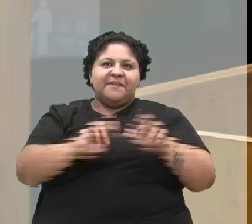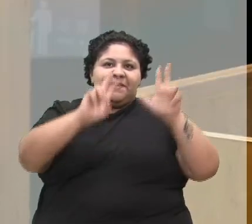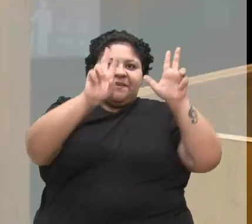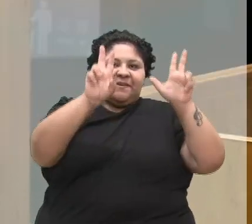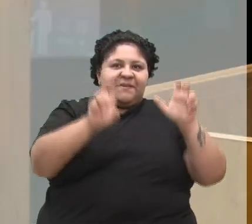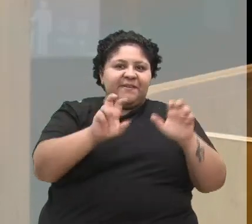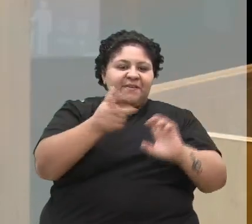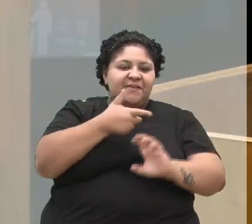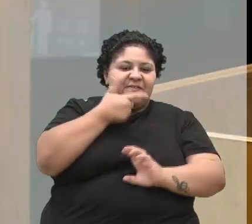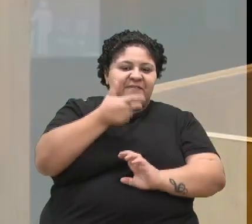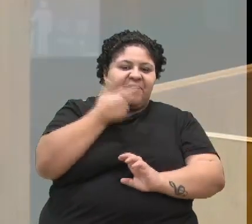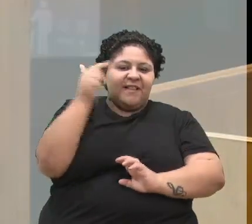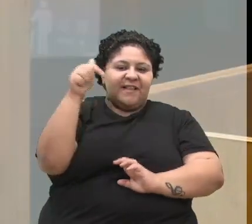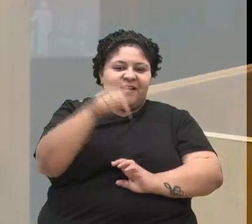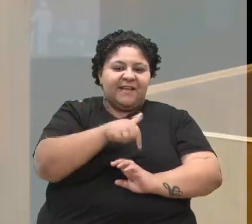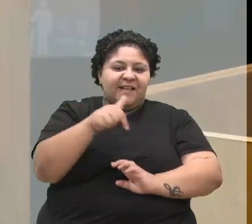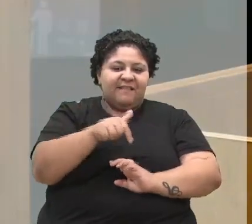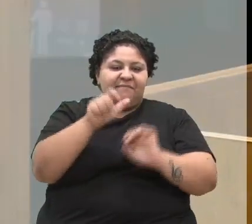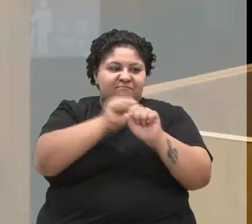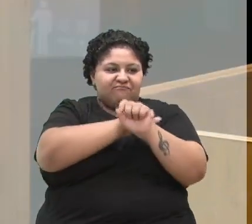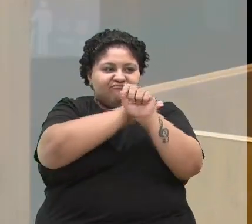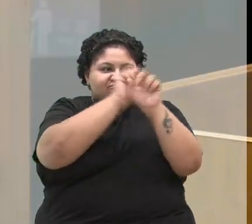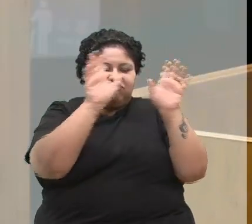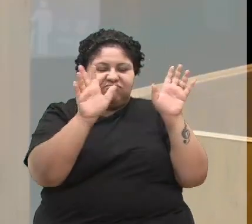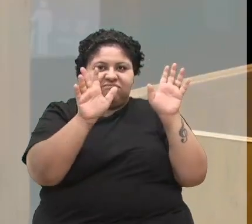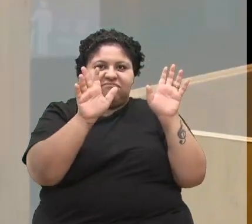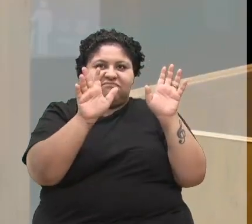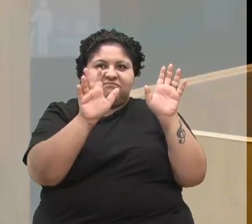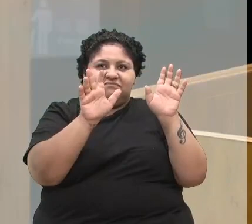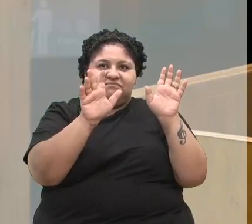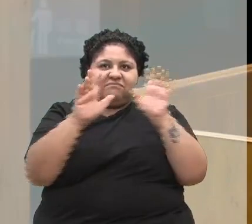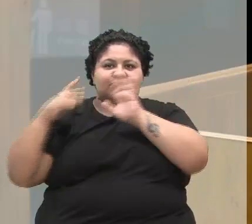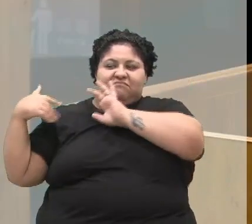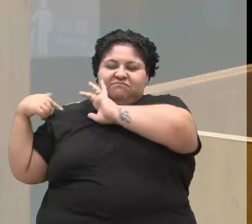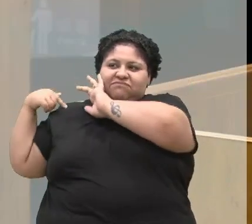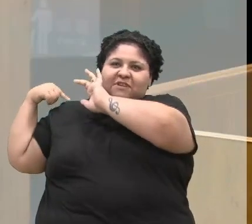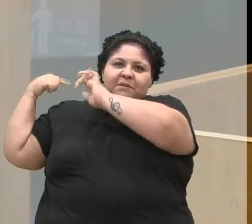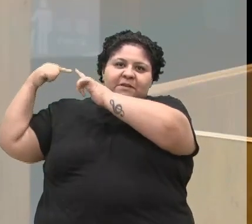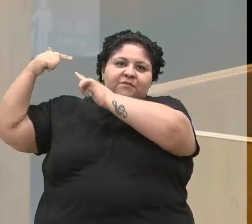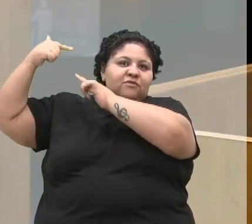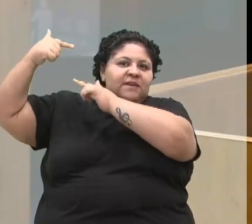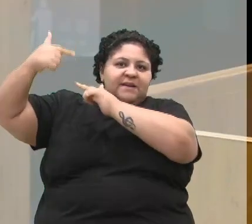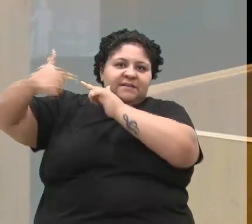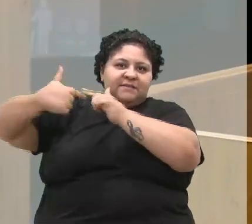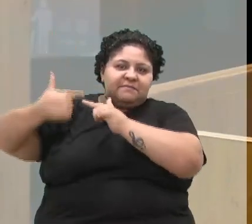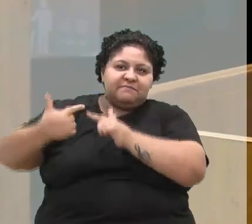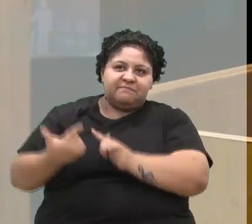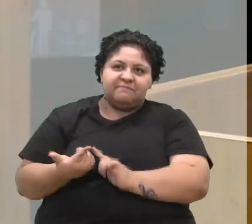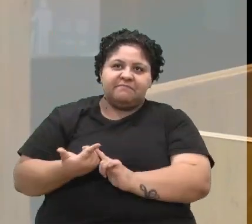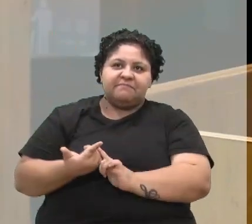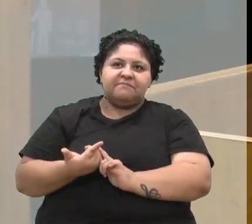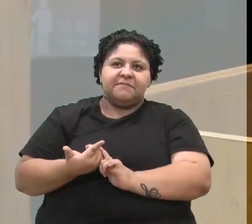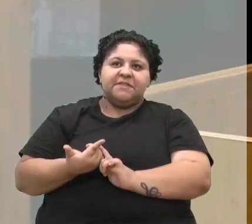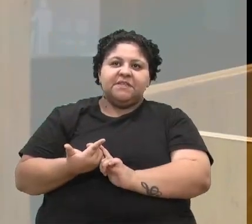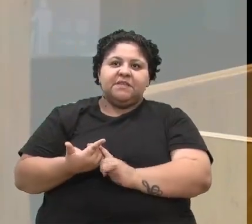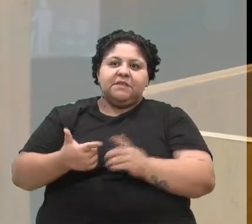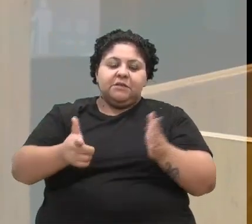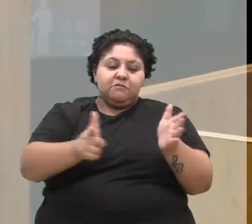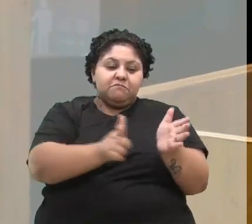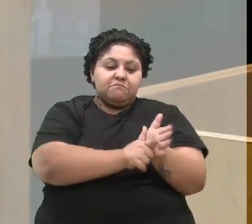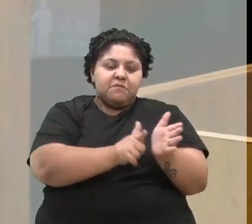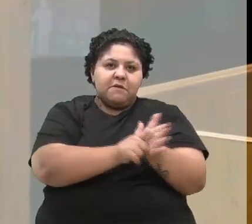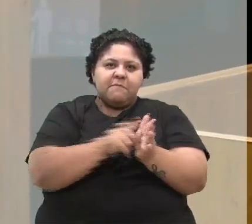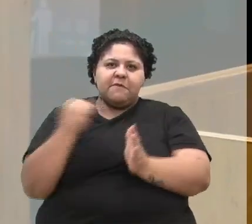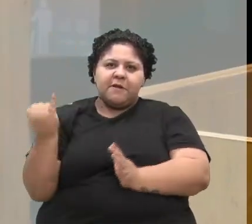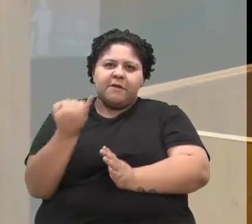à tribuna nesta manhã é o tradicionalismo, que tem um papel importante na